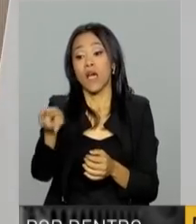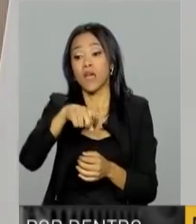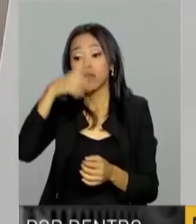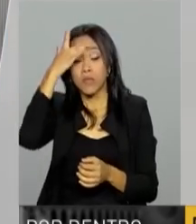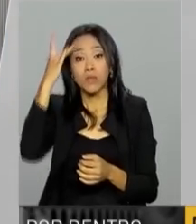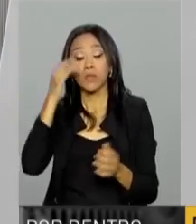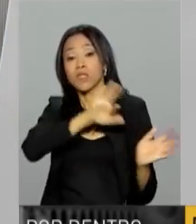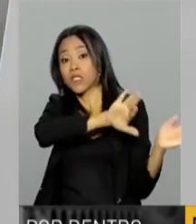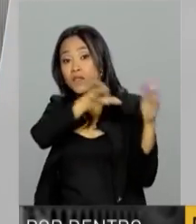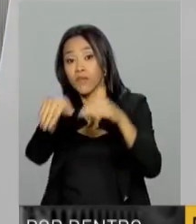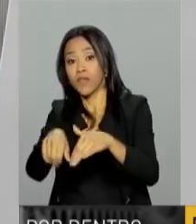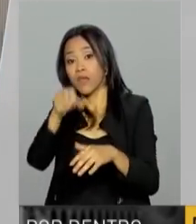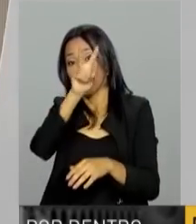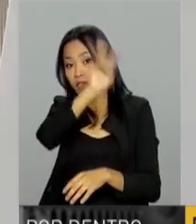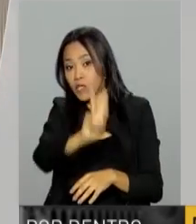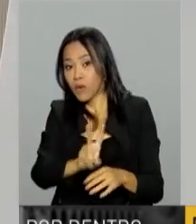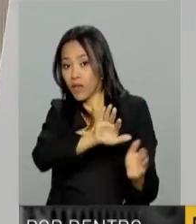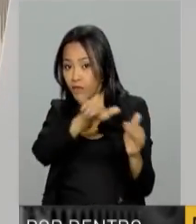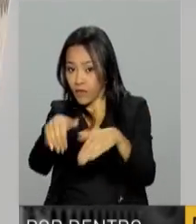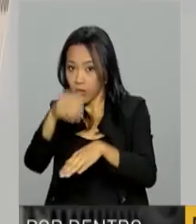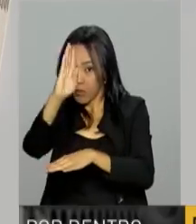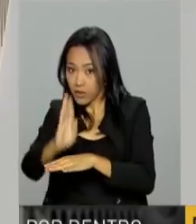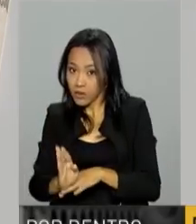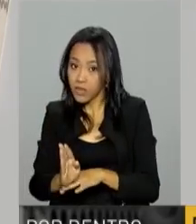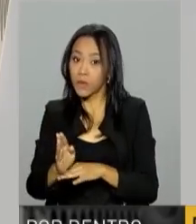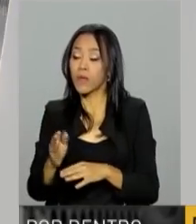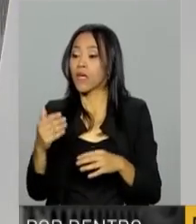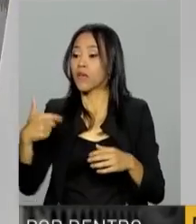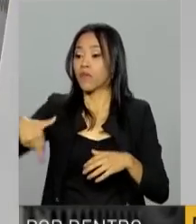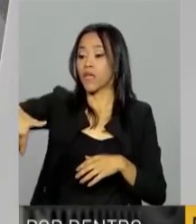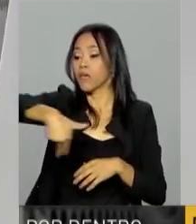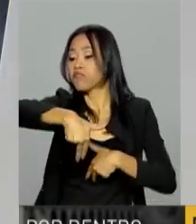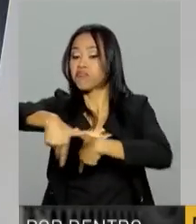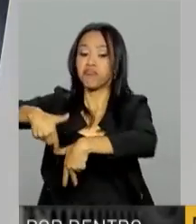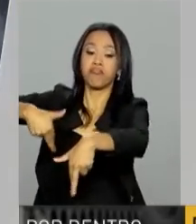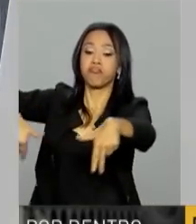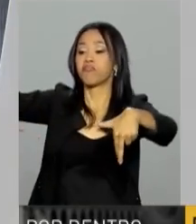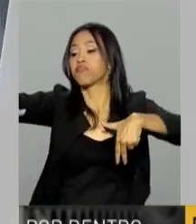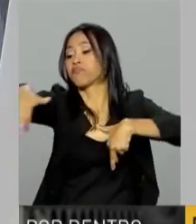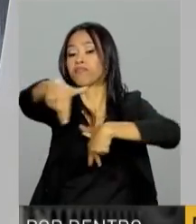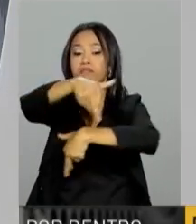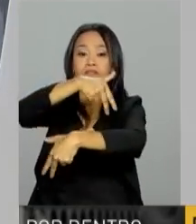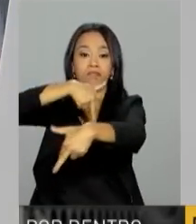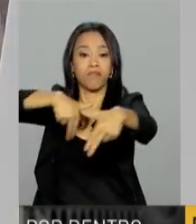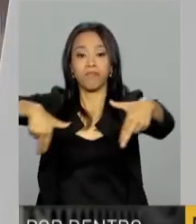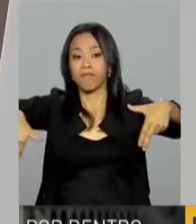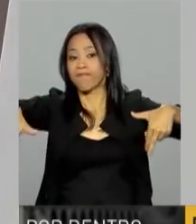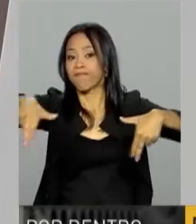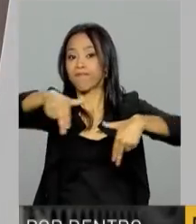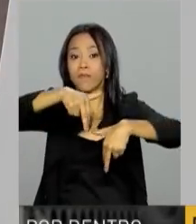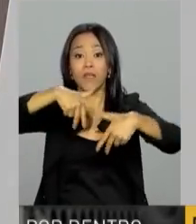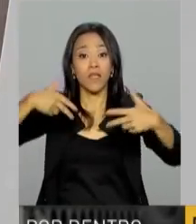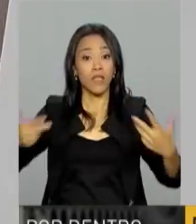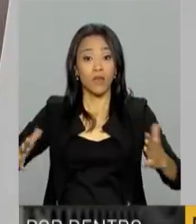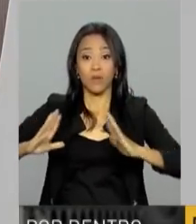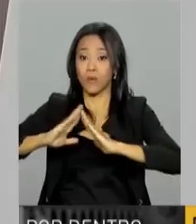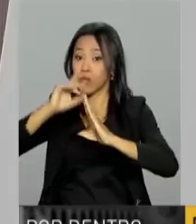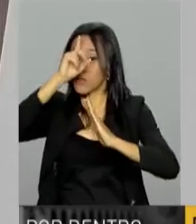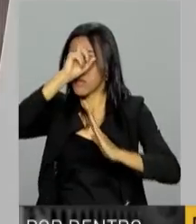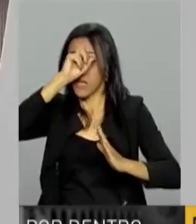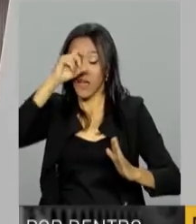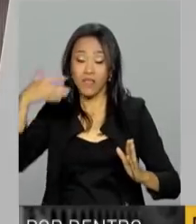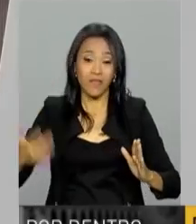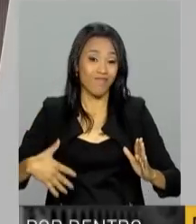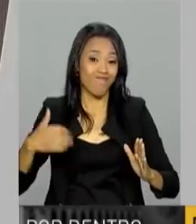perambulam pelas ruas da capital e do município de pacaraíma e impacto negativo a gente vê principalmente os hospitais na segurança